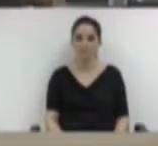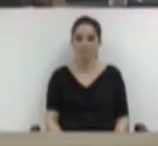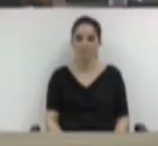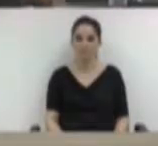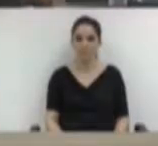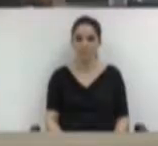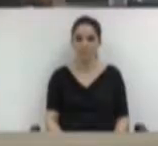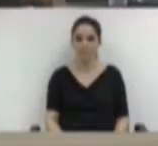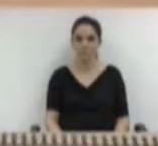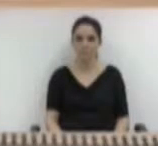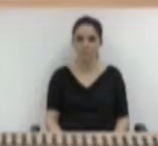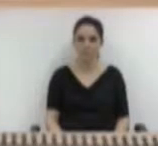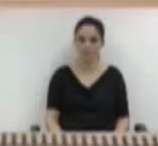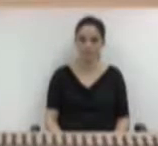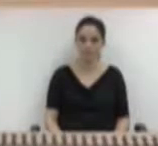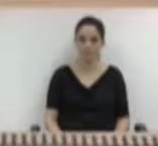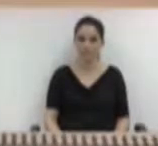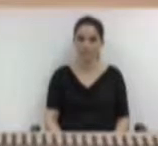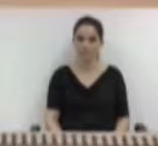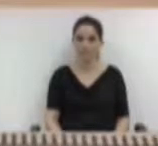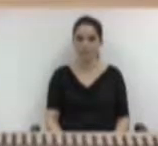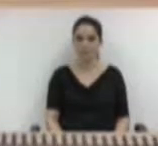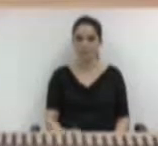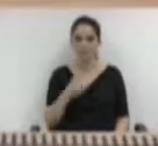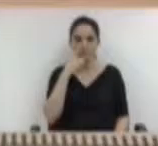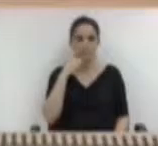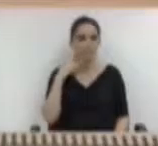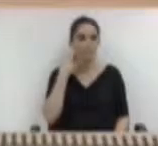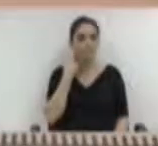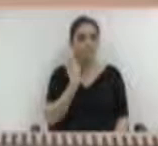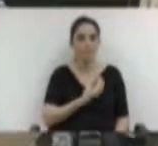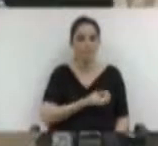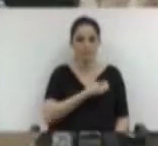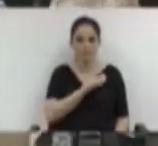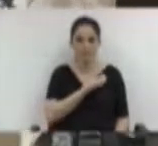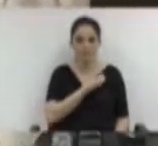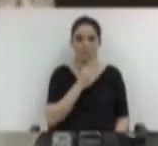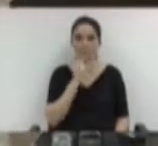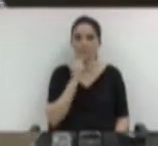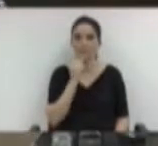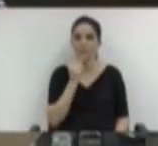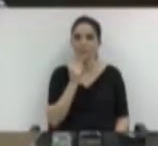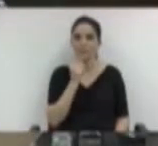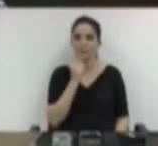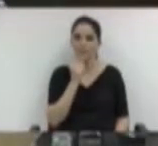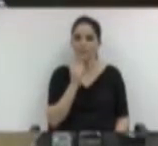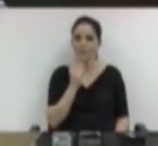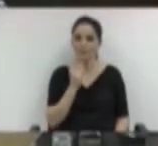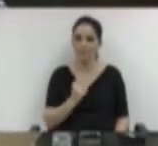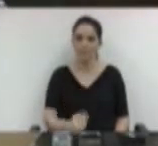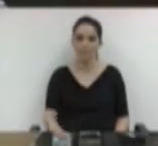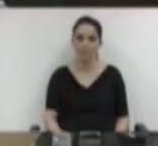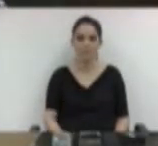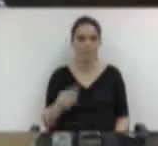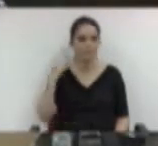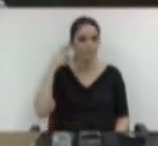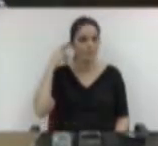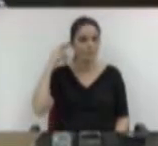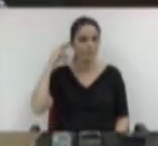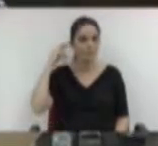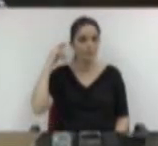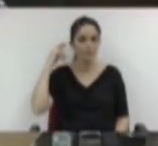Vereador Nilton César dos Santos. Presente. Vereador Raul Nilson Filho. Vereador Ronei